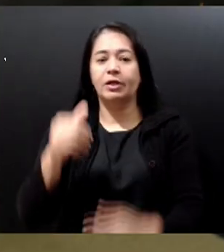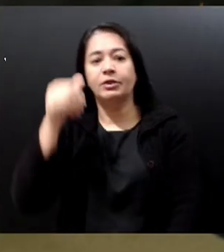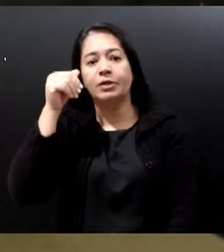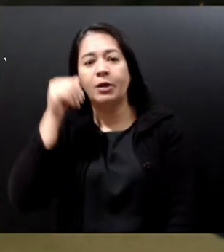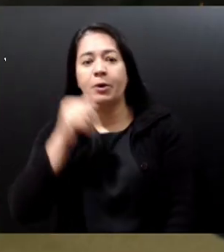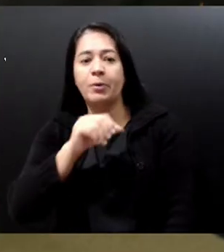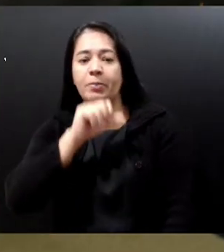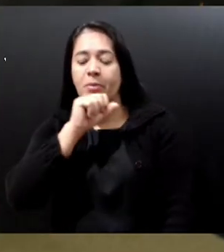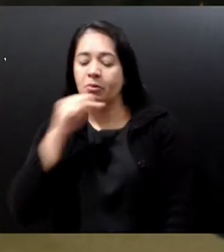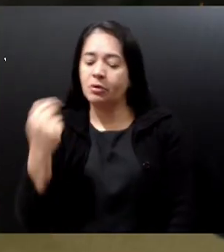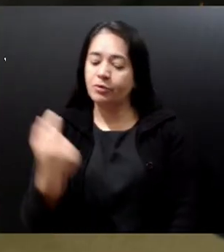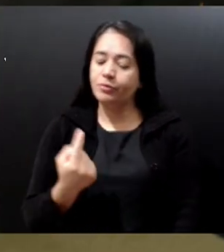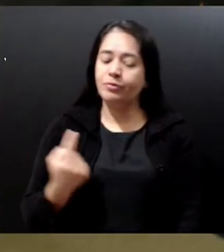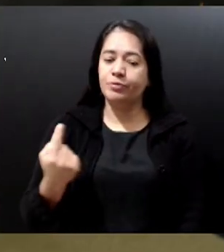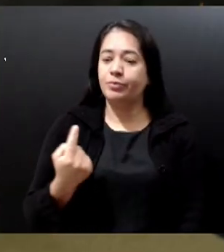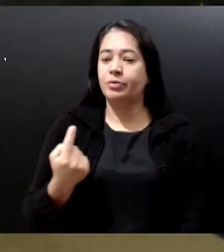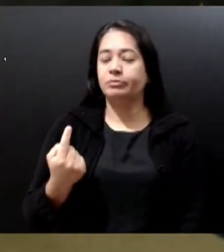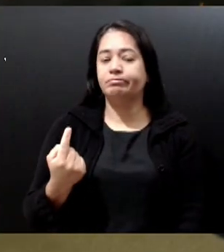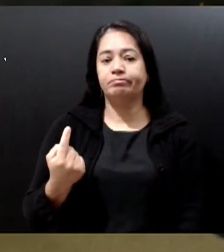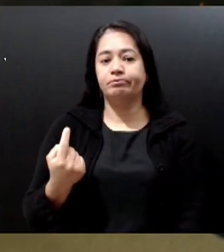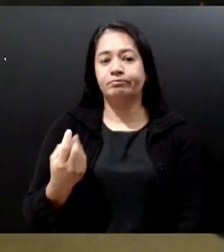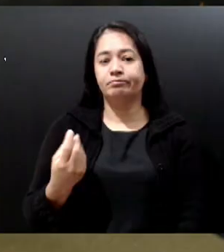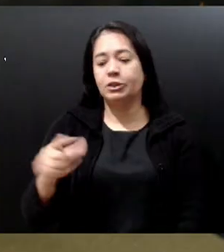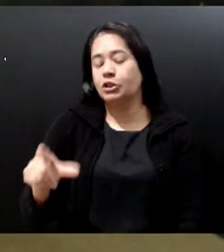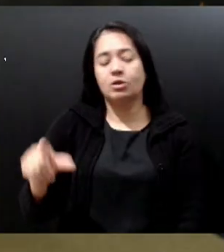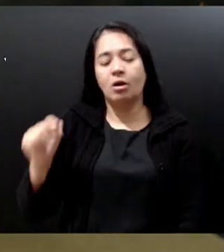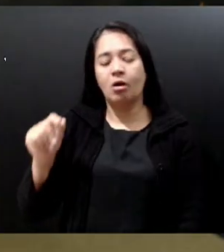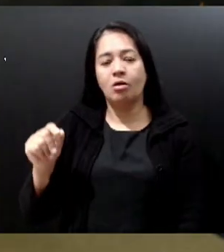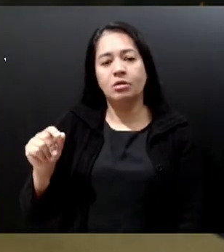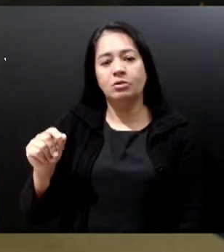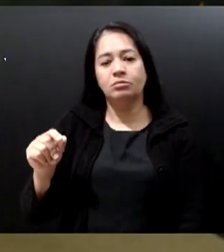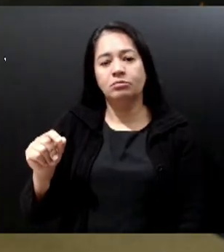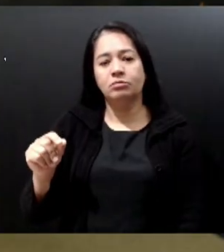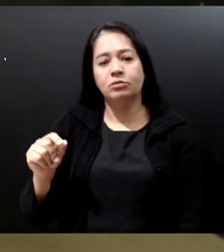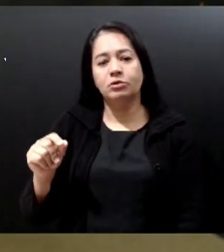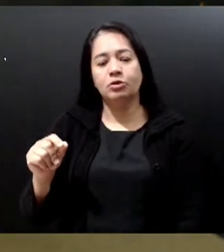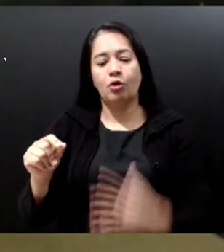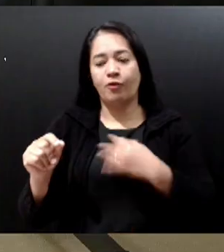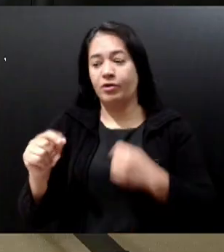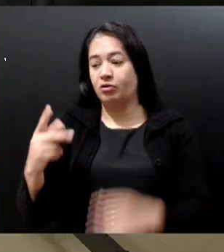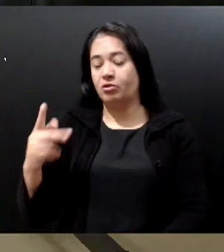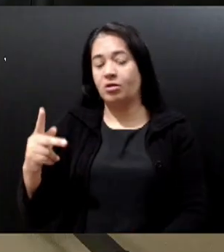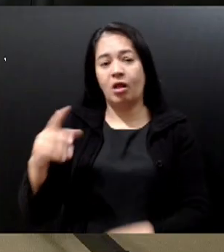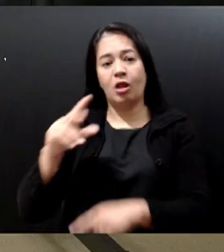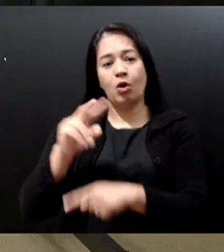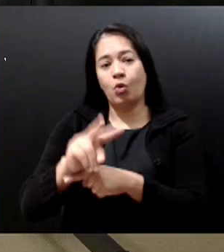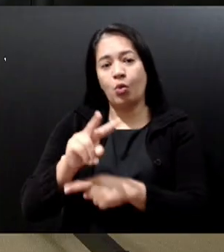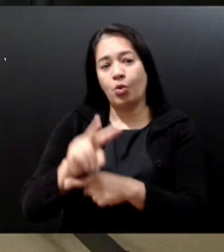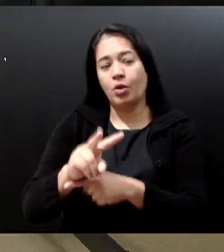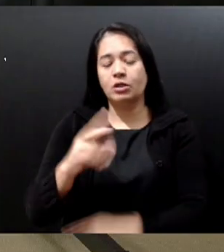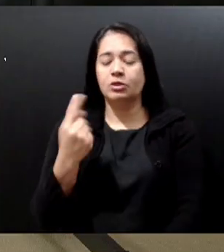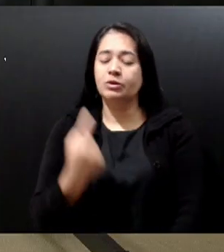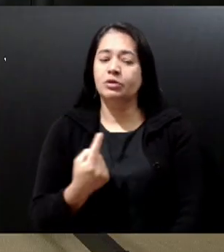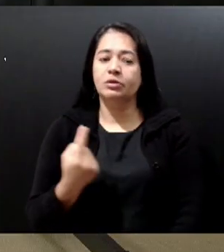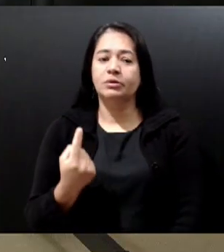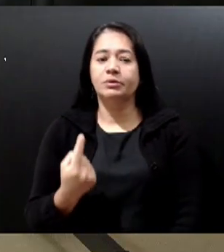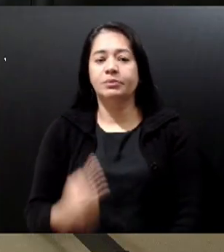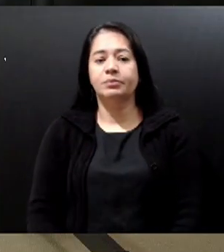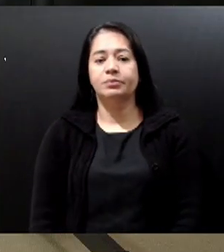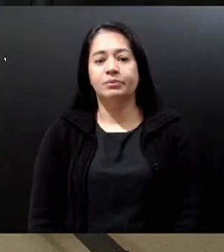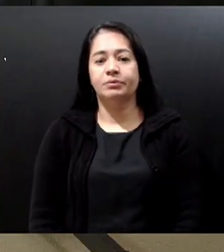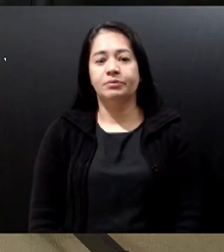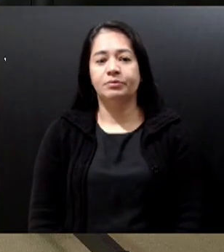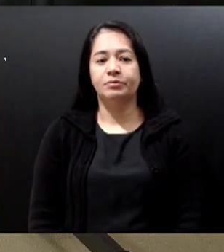por escolher aí criar um filho sozinha, por exemplo? Olha, os